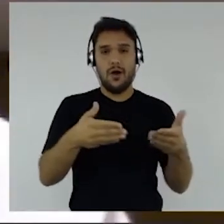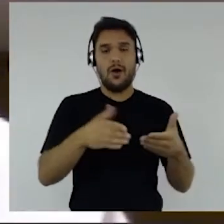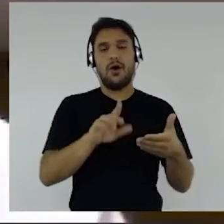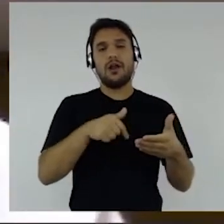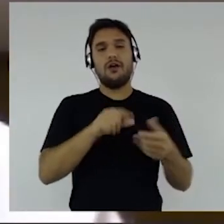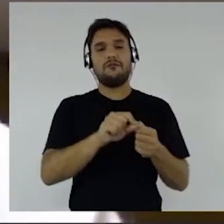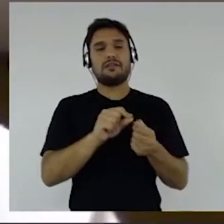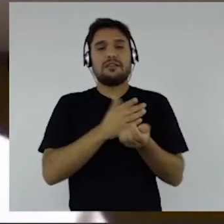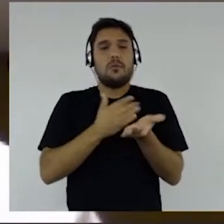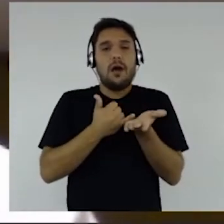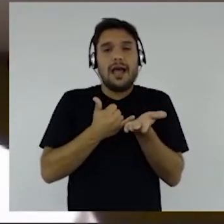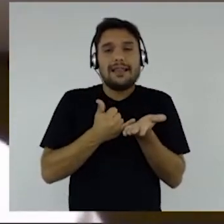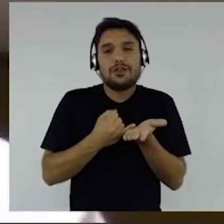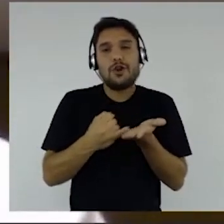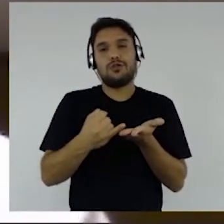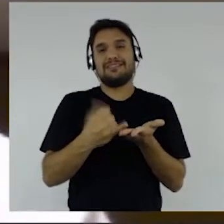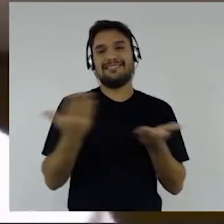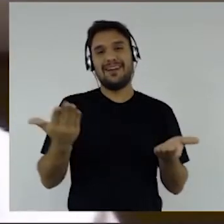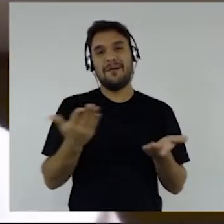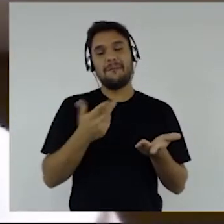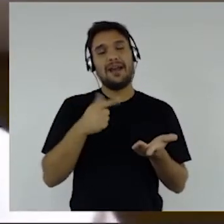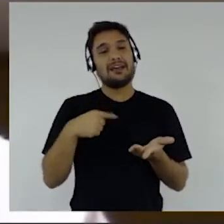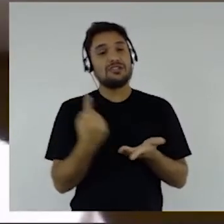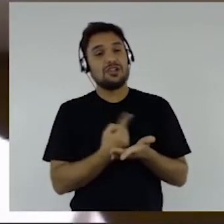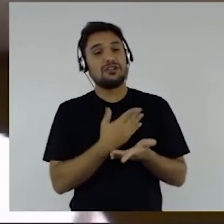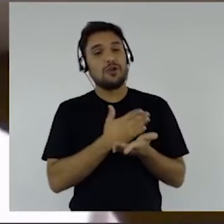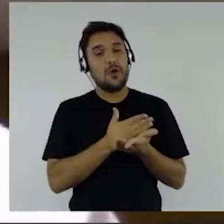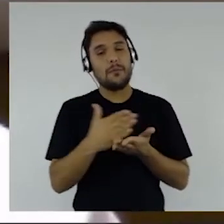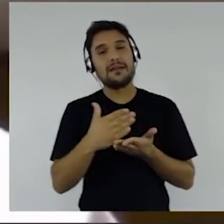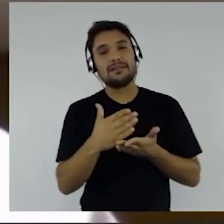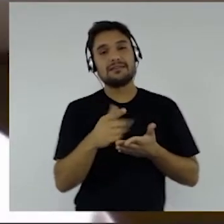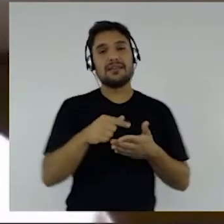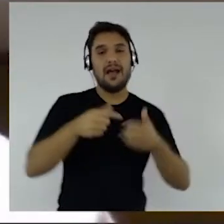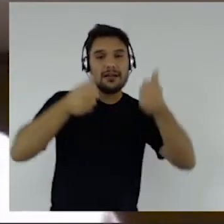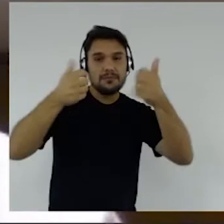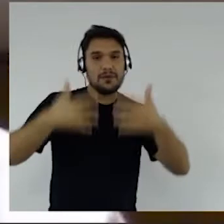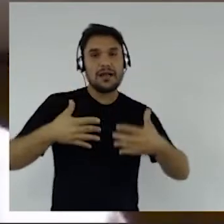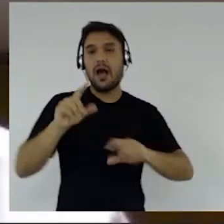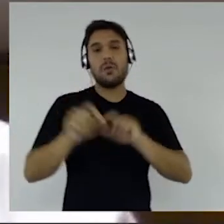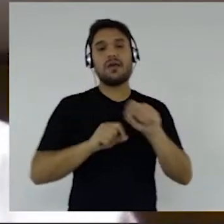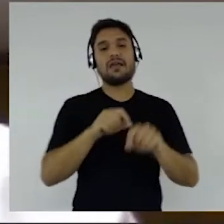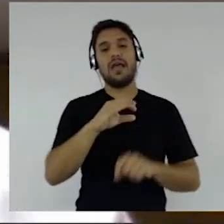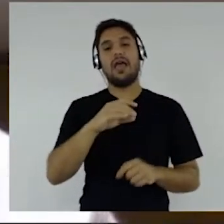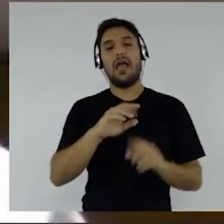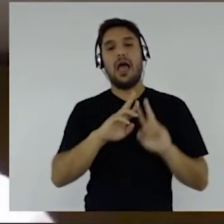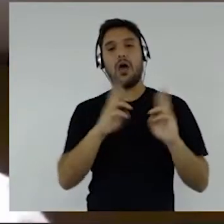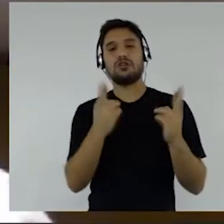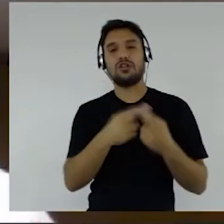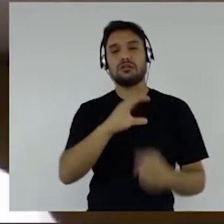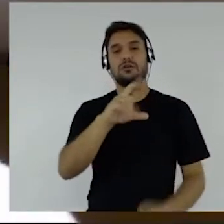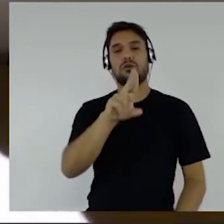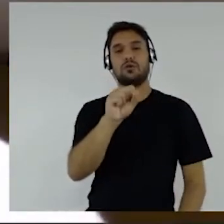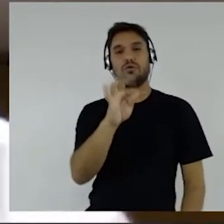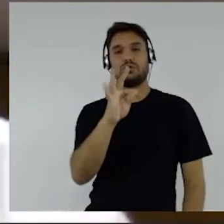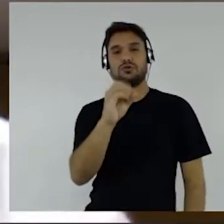breve introdução aí, Felipe, para a gente poder ter uma noção melhor do que seria aí a audiência de custódia. Inclusive porque temos